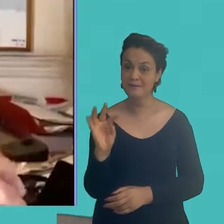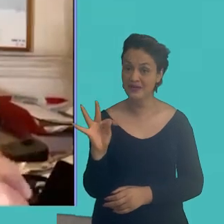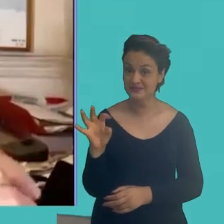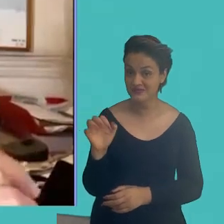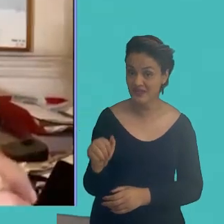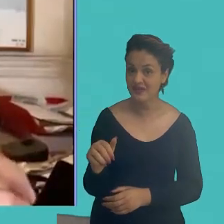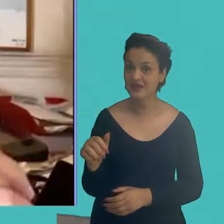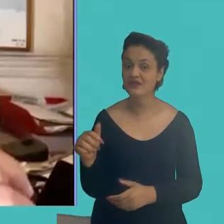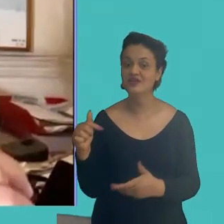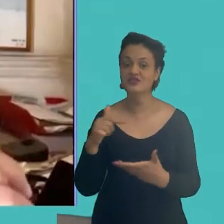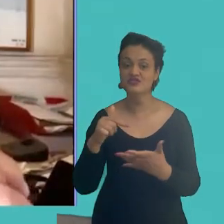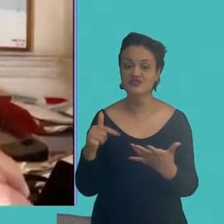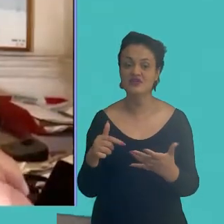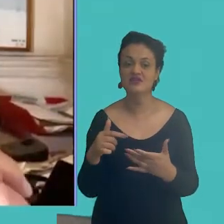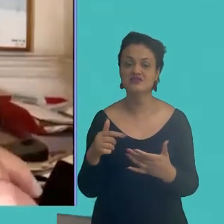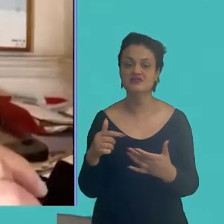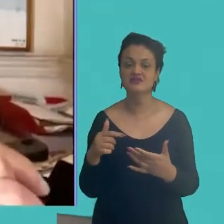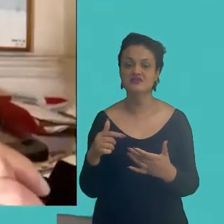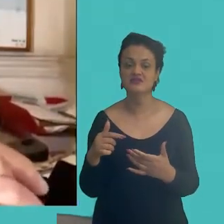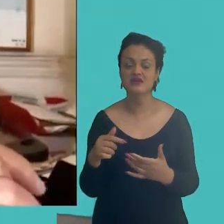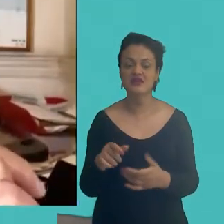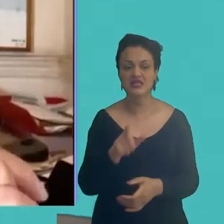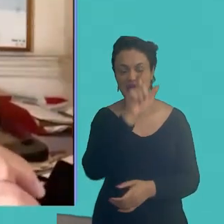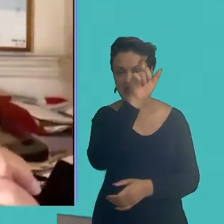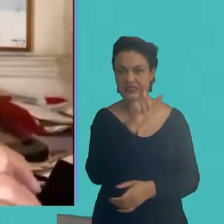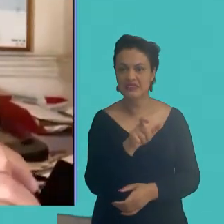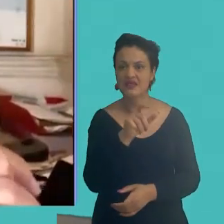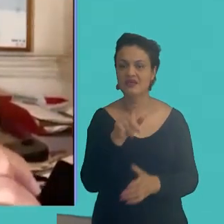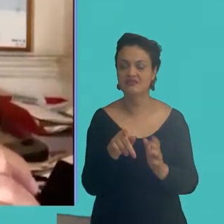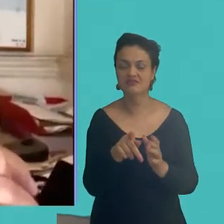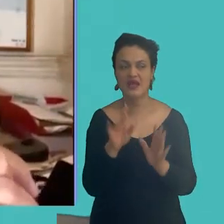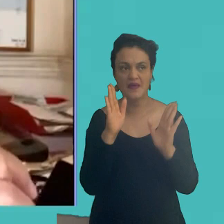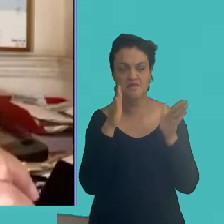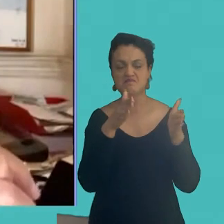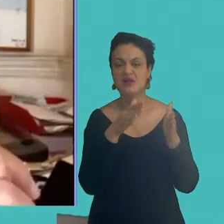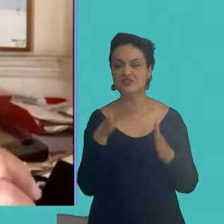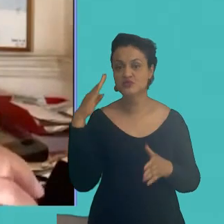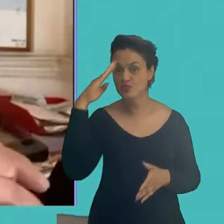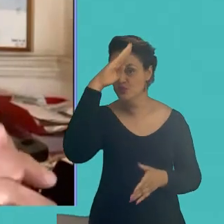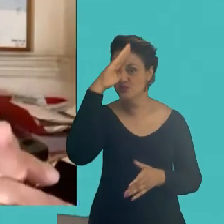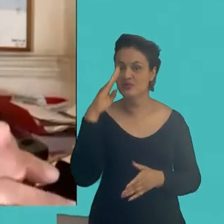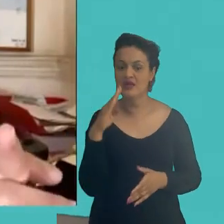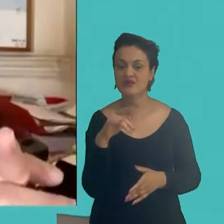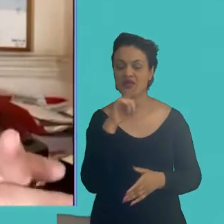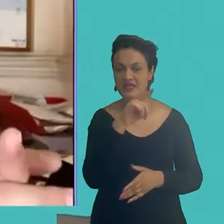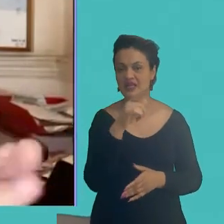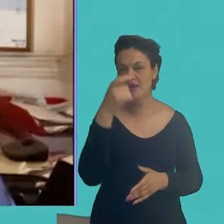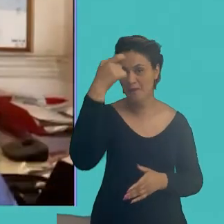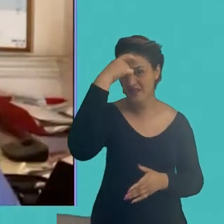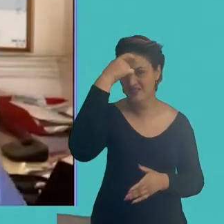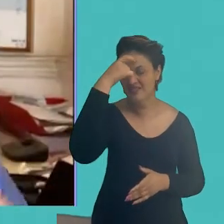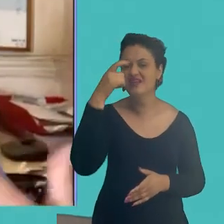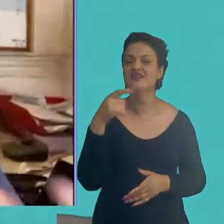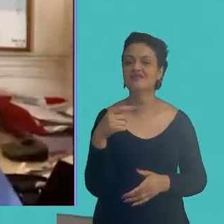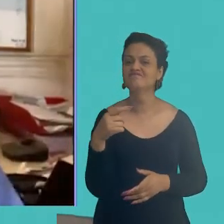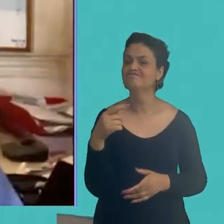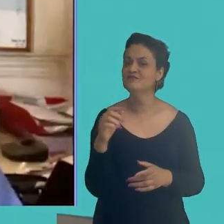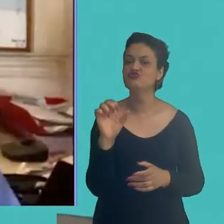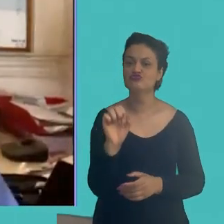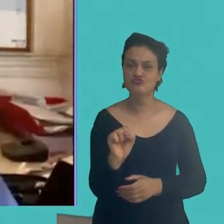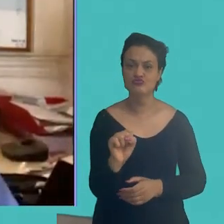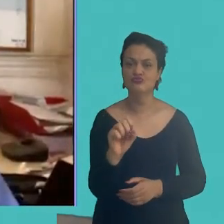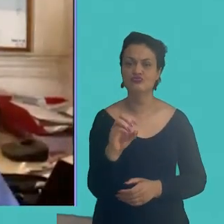políticas, que é a figura de Jair Bolsonaro, que se trata claramente de um sociopata, pela incapacidade